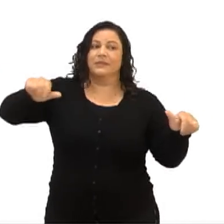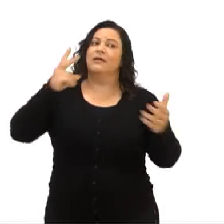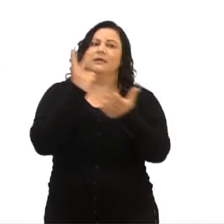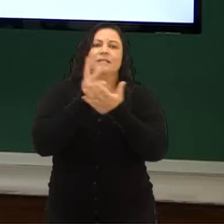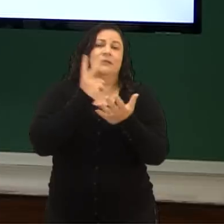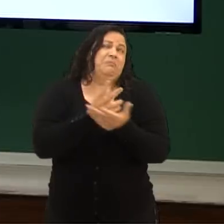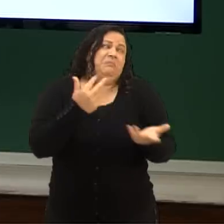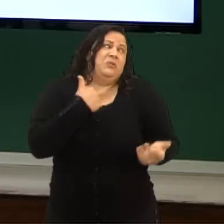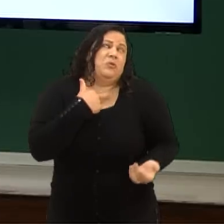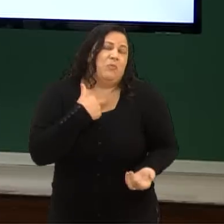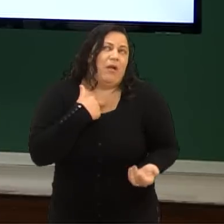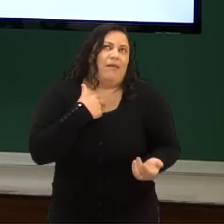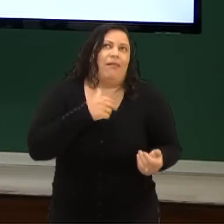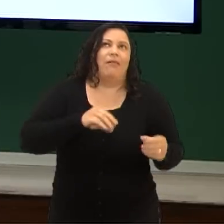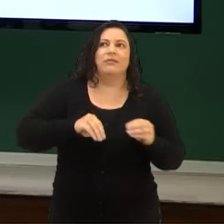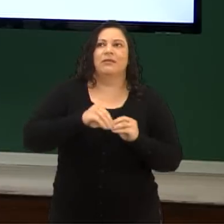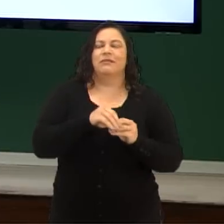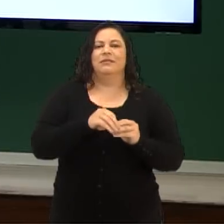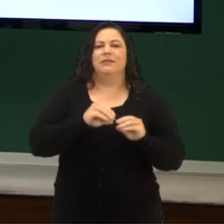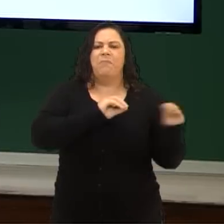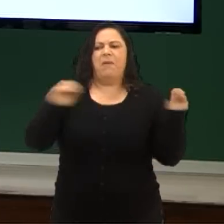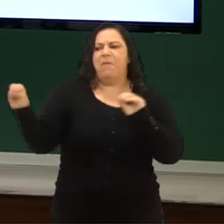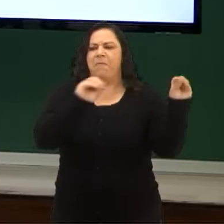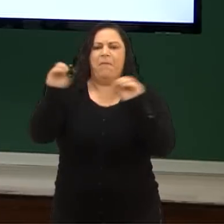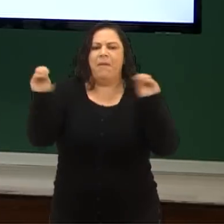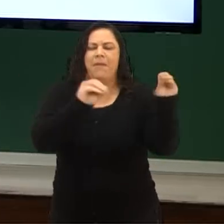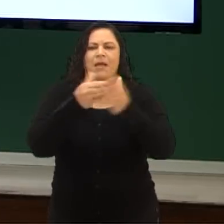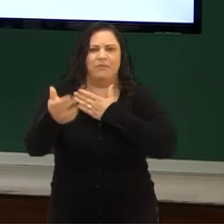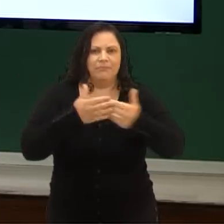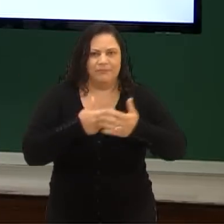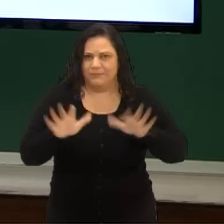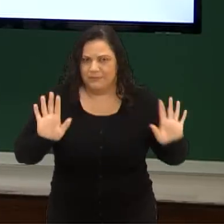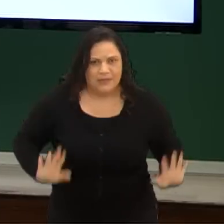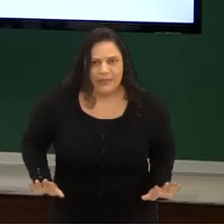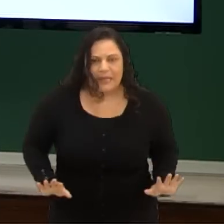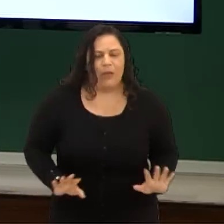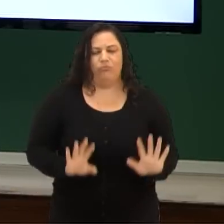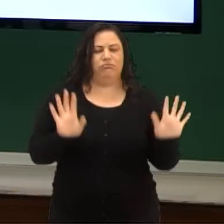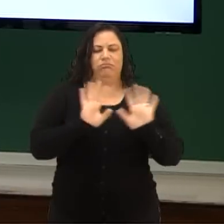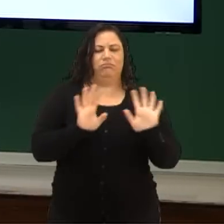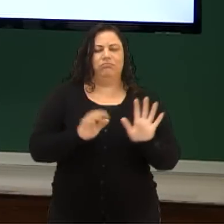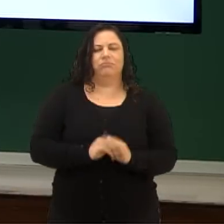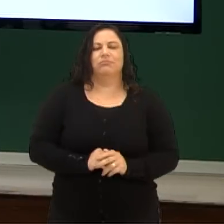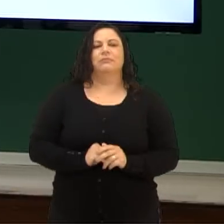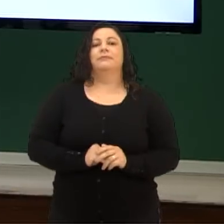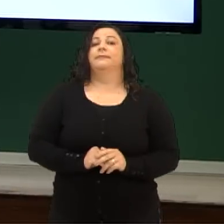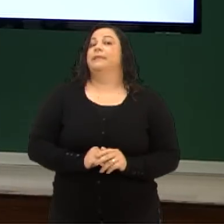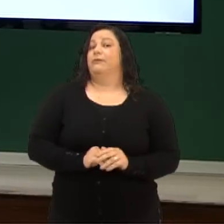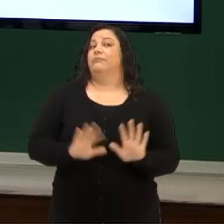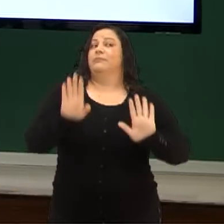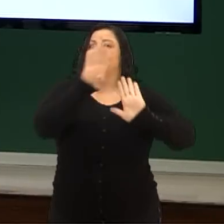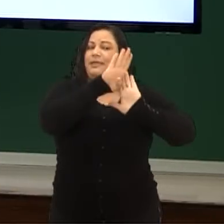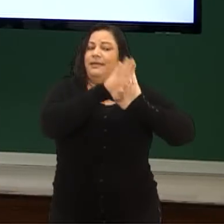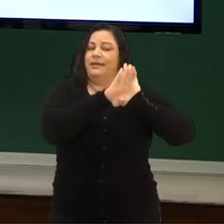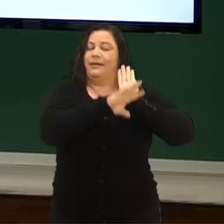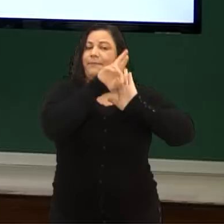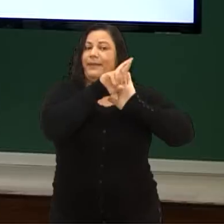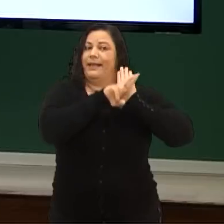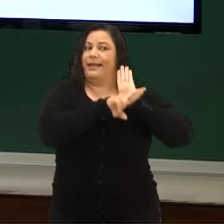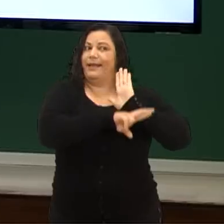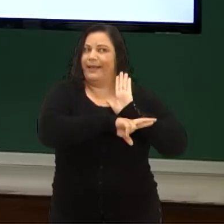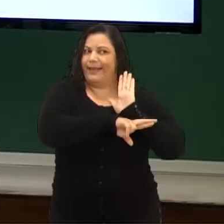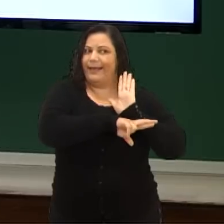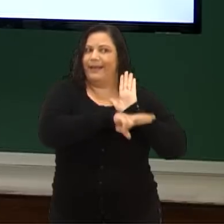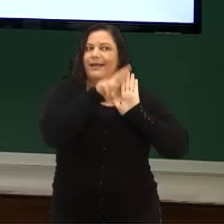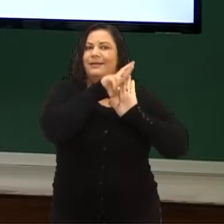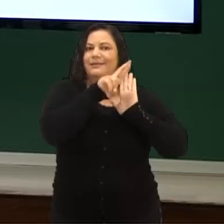sair trocando loucamente, tá? As linhas por colunas ou colunas por linhas. Tem um exemplo aqui, olha só. Essa linha,